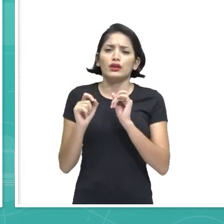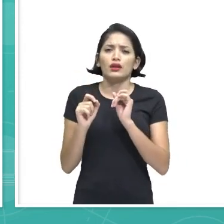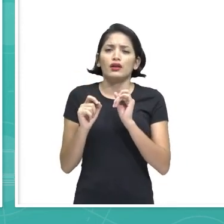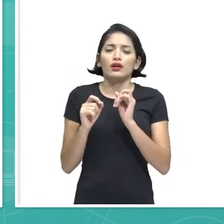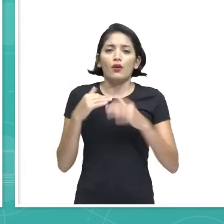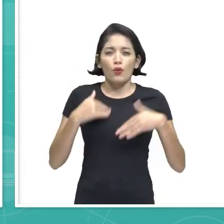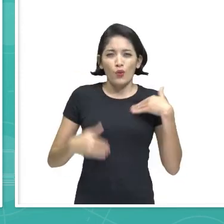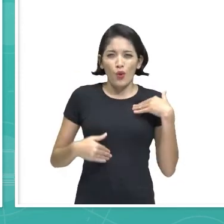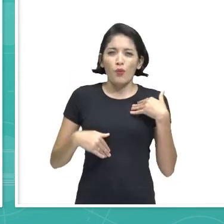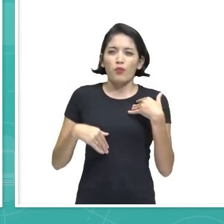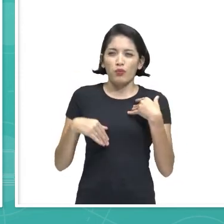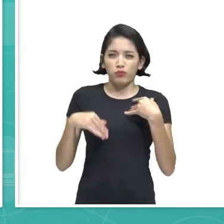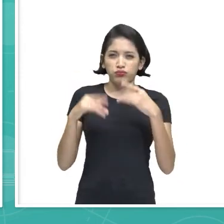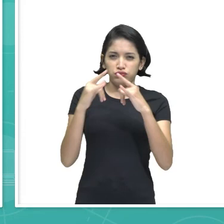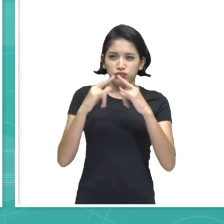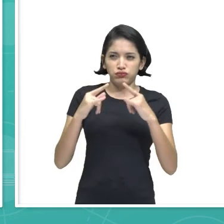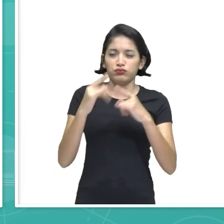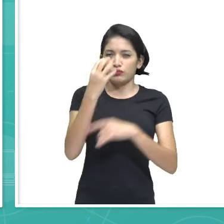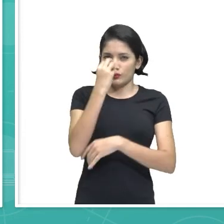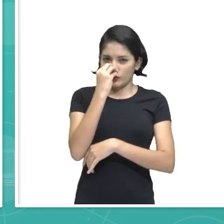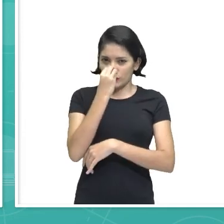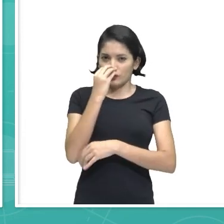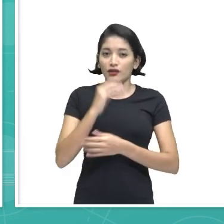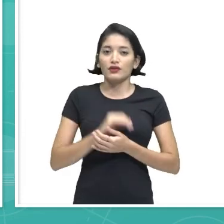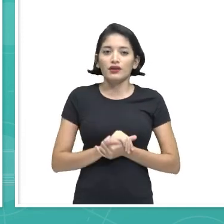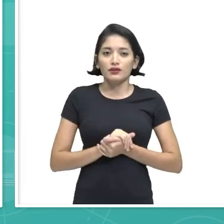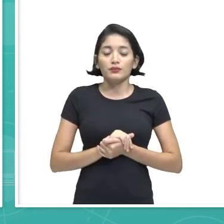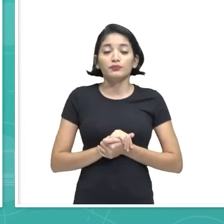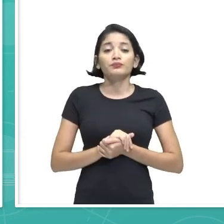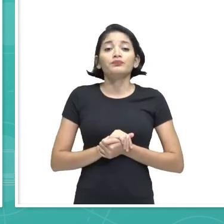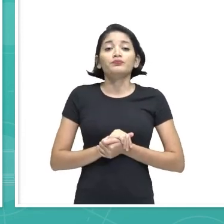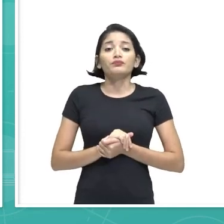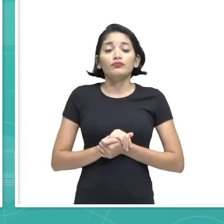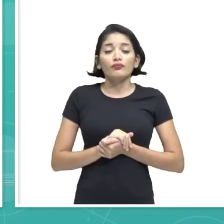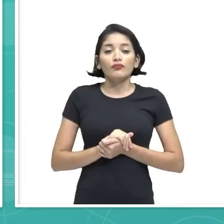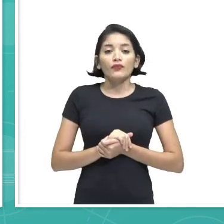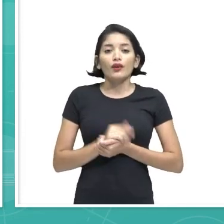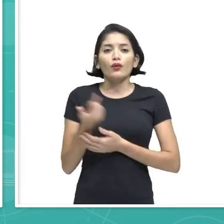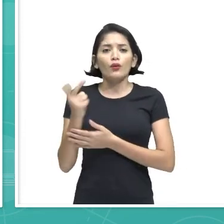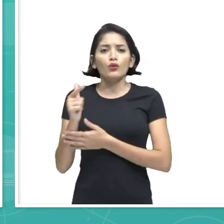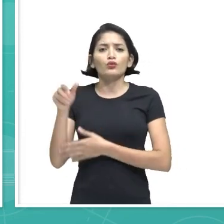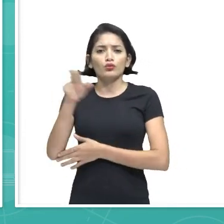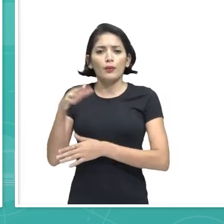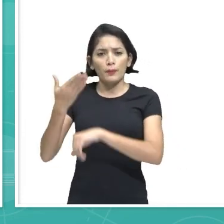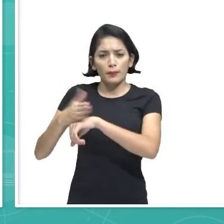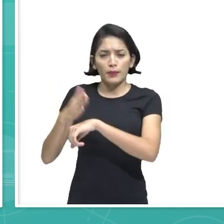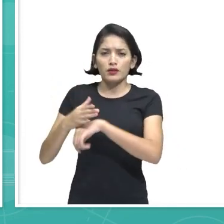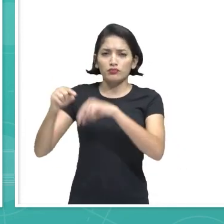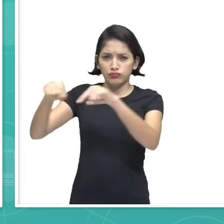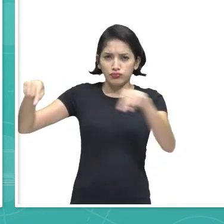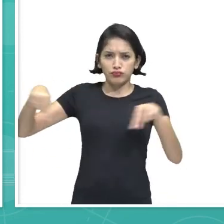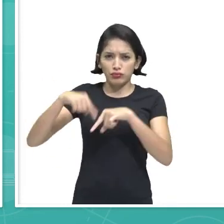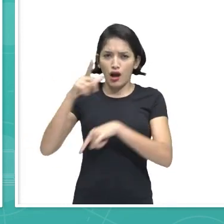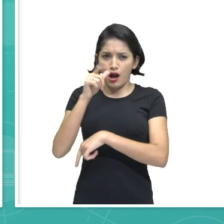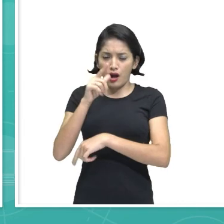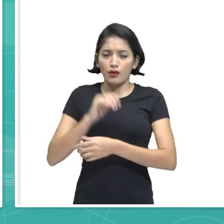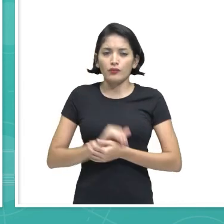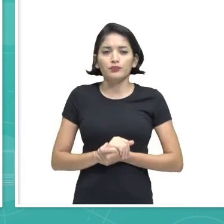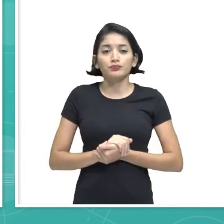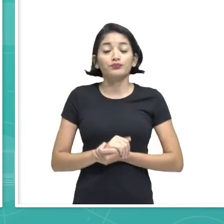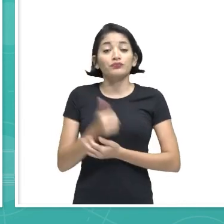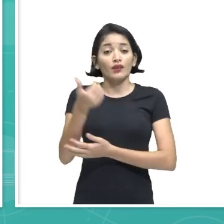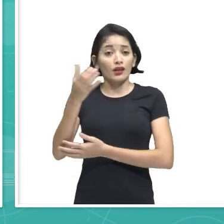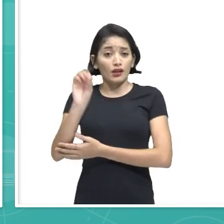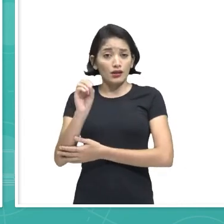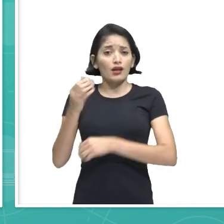contorcionismo. 9. Ginástica praticada no meio líquido, hidroginástica. E o 10. Exercício que busca